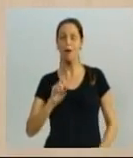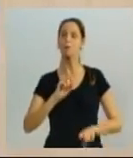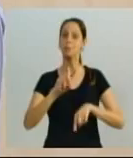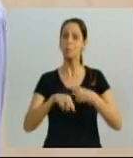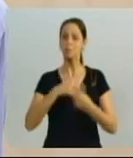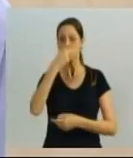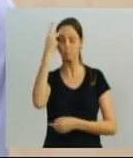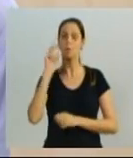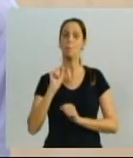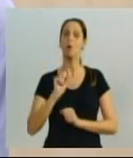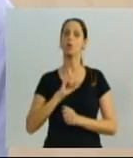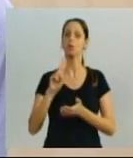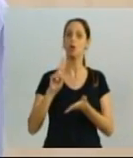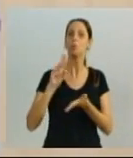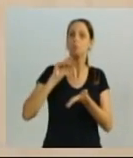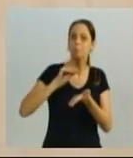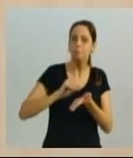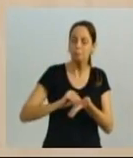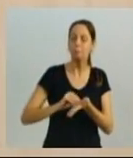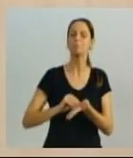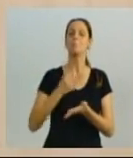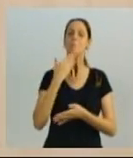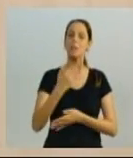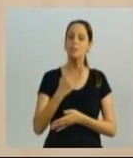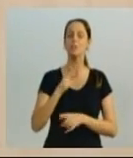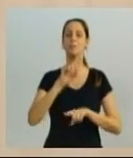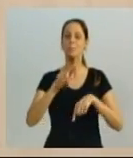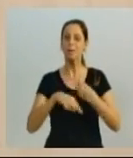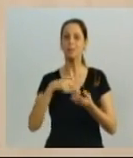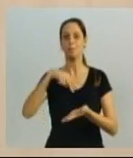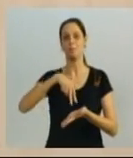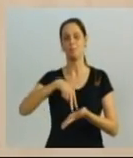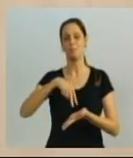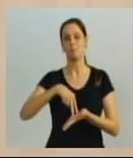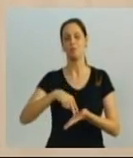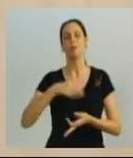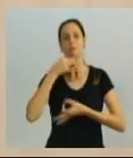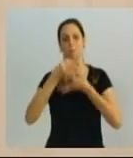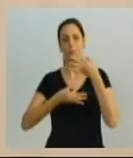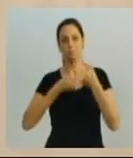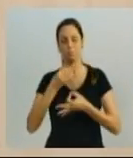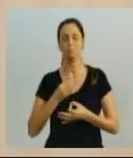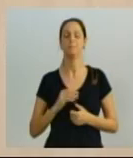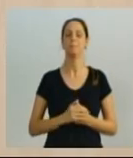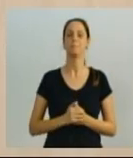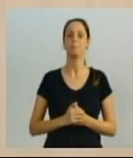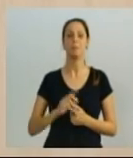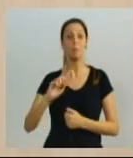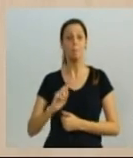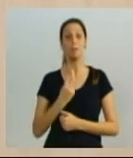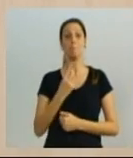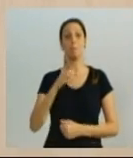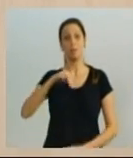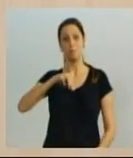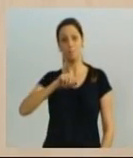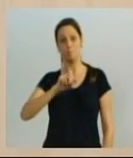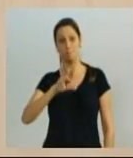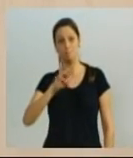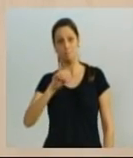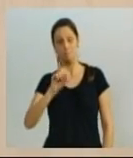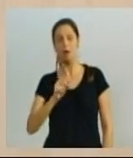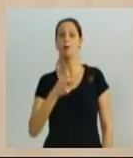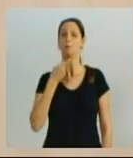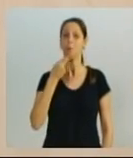é com o Ari ou com a Mara, o Ari está sentado e a Mara está de pé, porque daí no término da fala do Marco, nós saberemos de quantas pessoas vão fazer